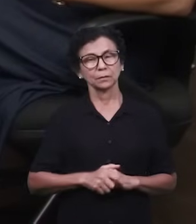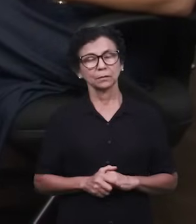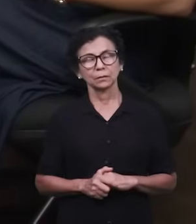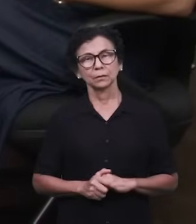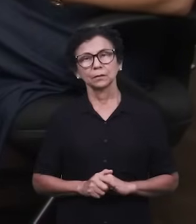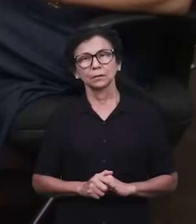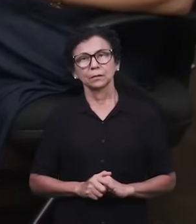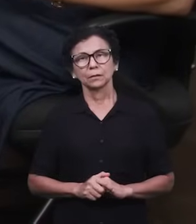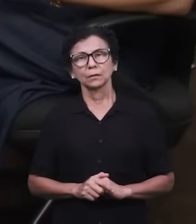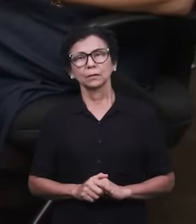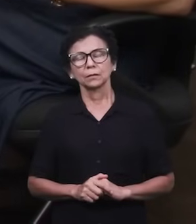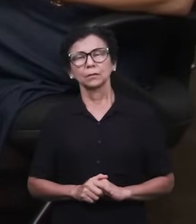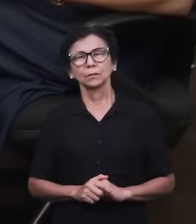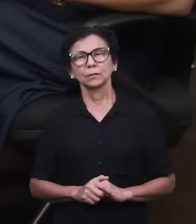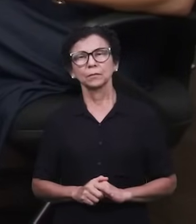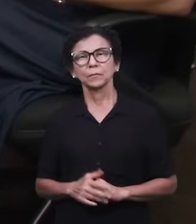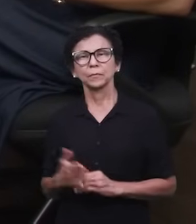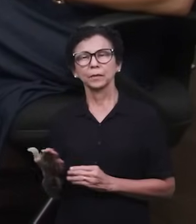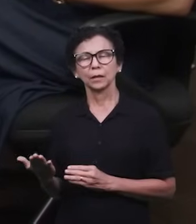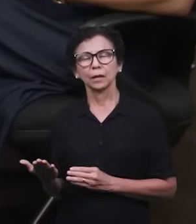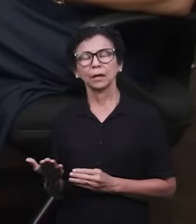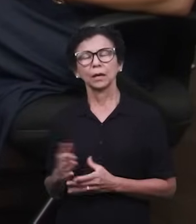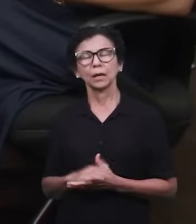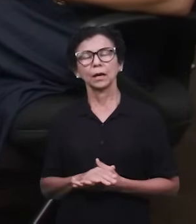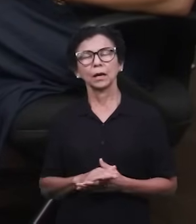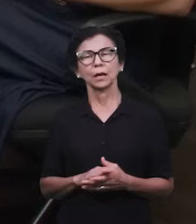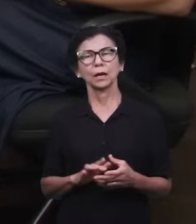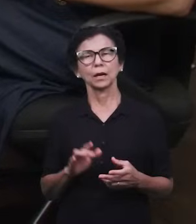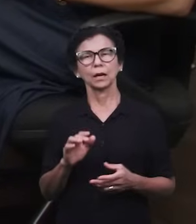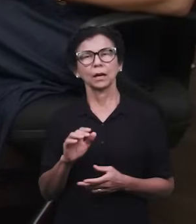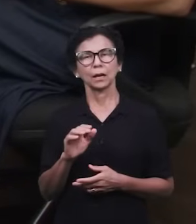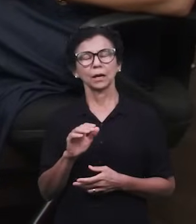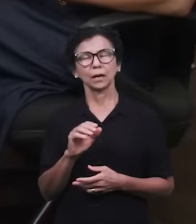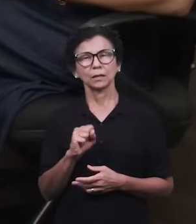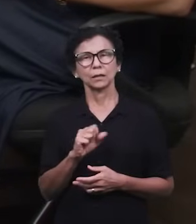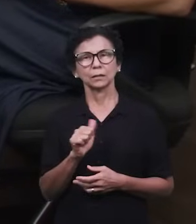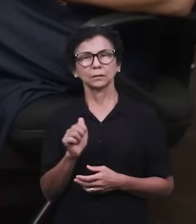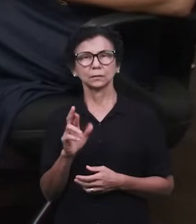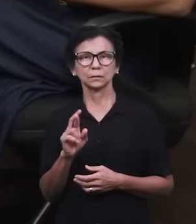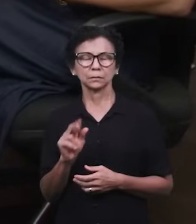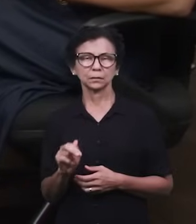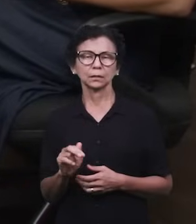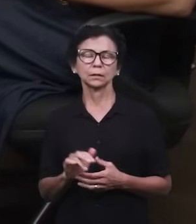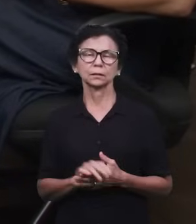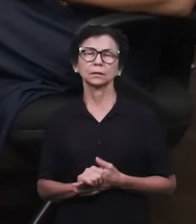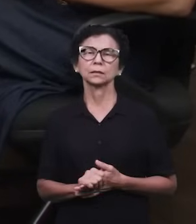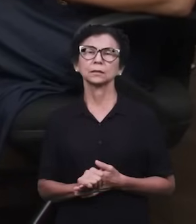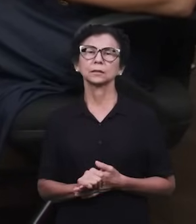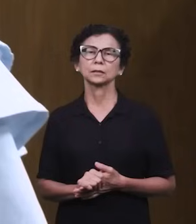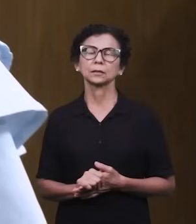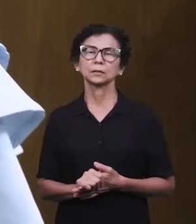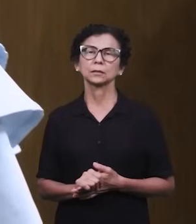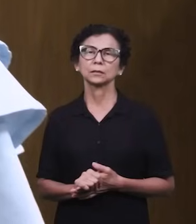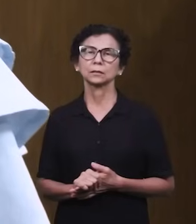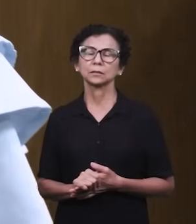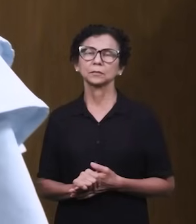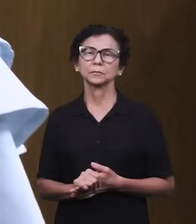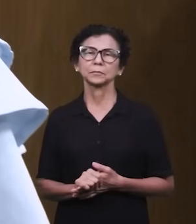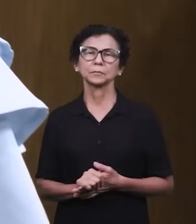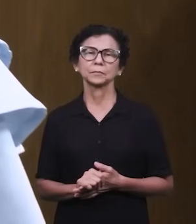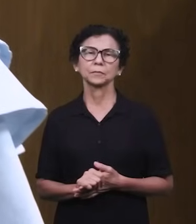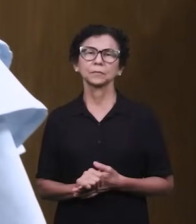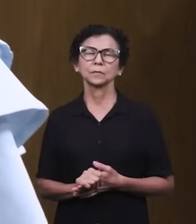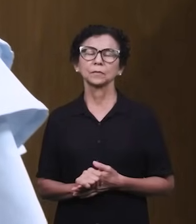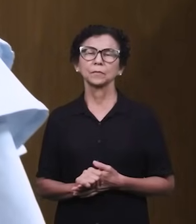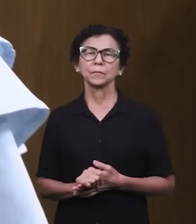Ela desenvolve nos estudos o repertório clássico, né, dos grandes pianistas ao longo